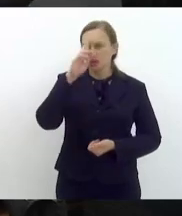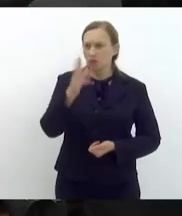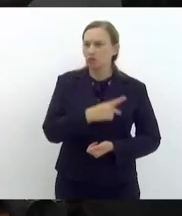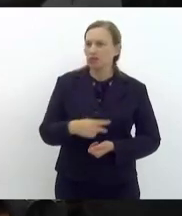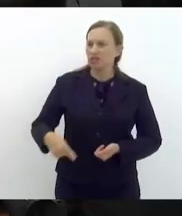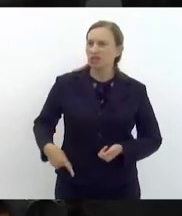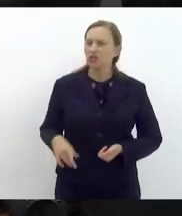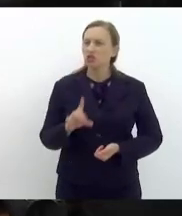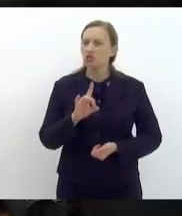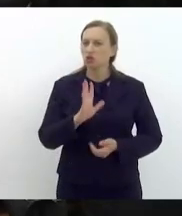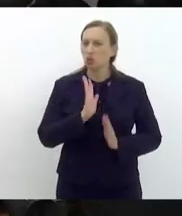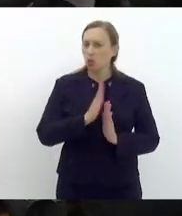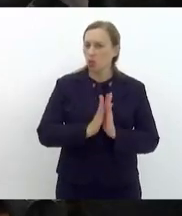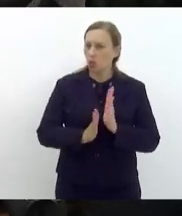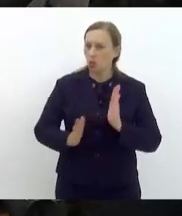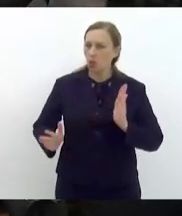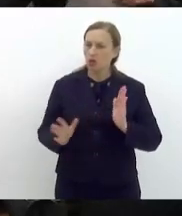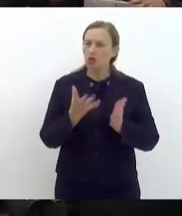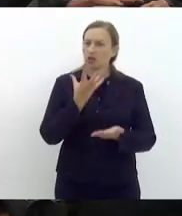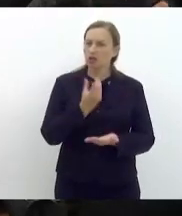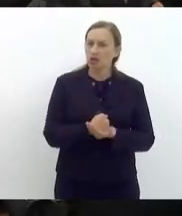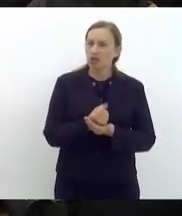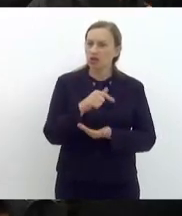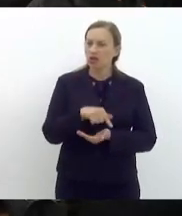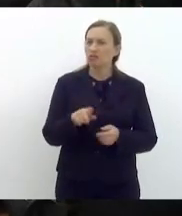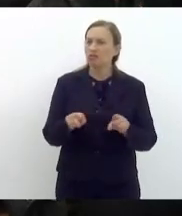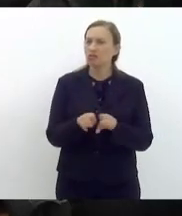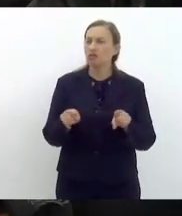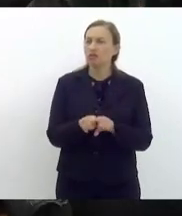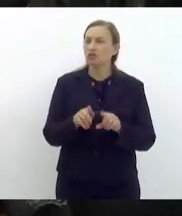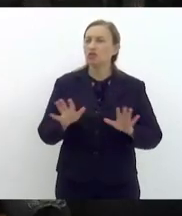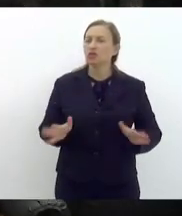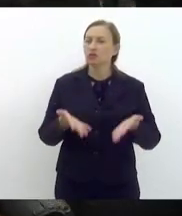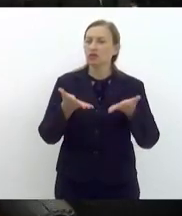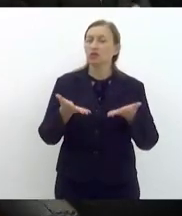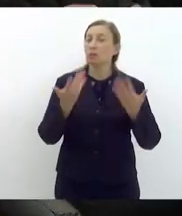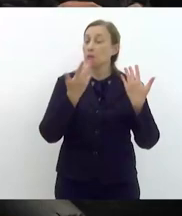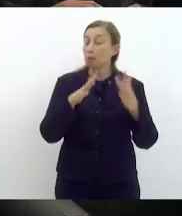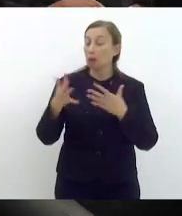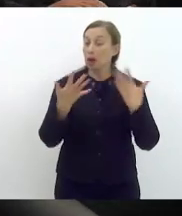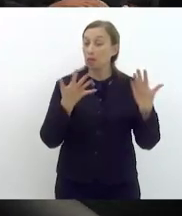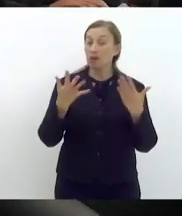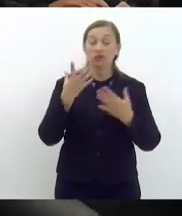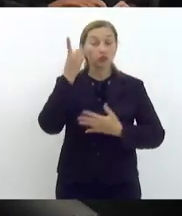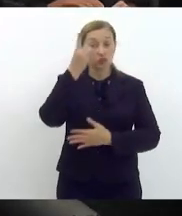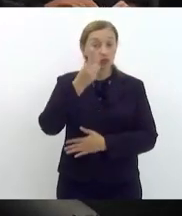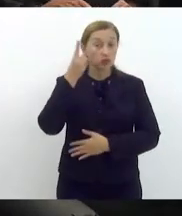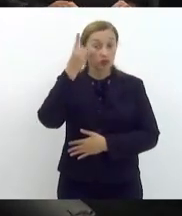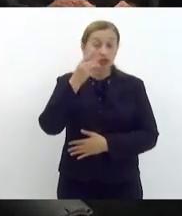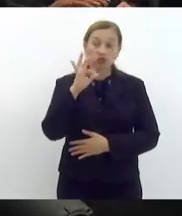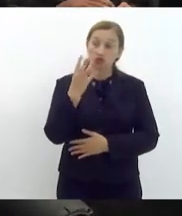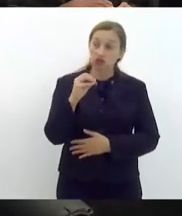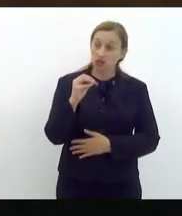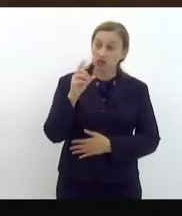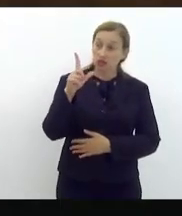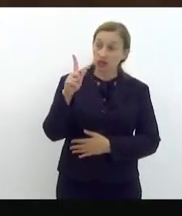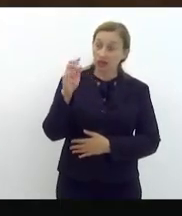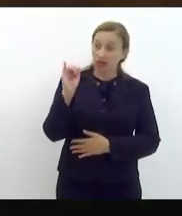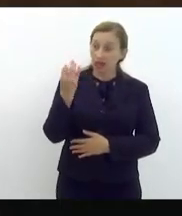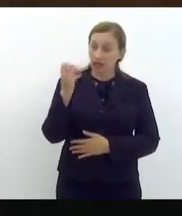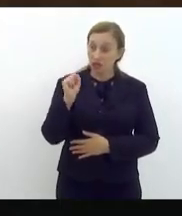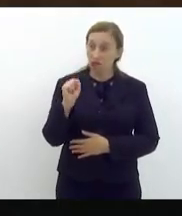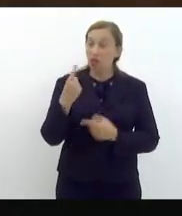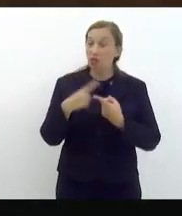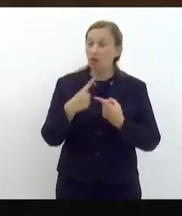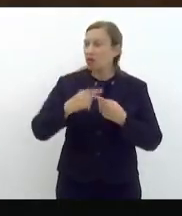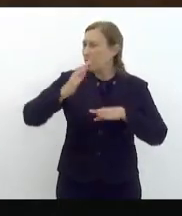só para a questão de ordem, fazer o registro também da iniciativa saudar o deputado Thiago Galhaço, porque